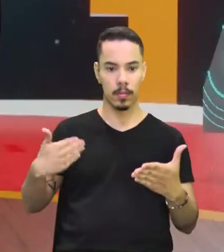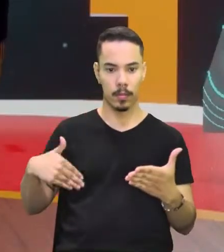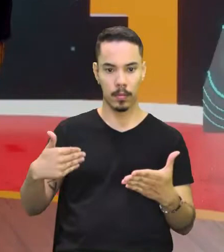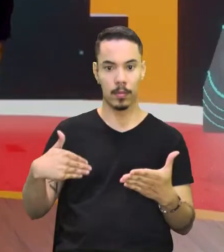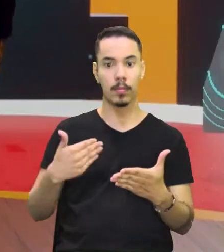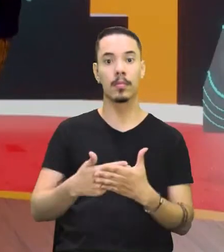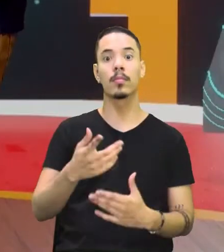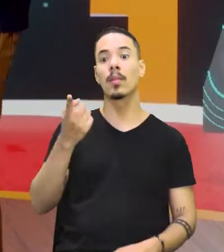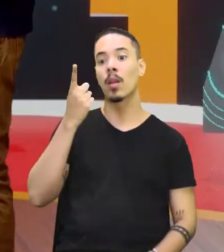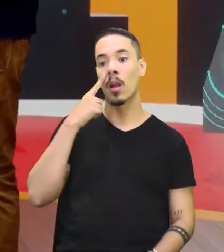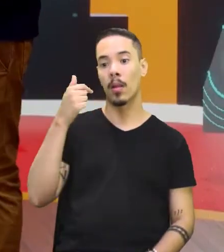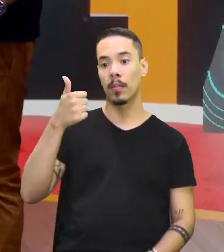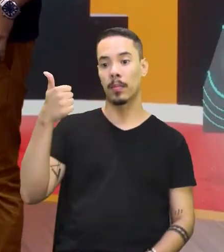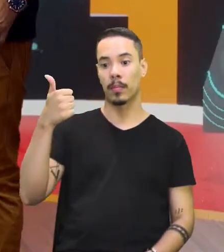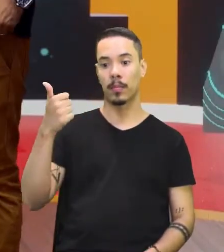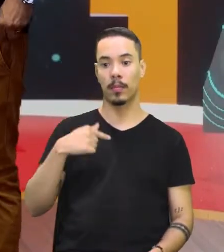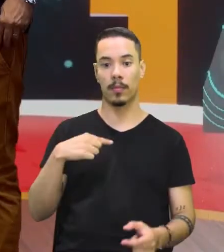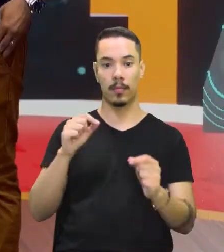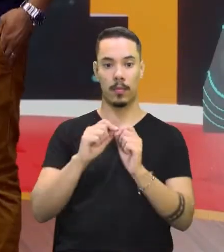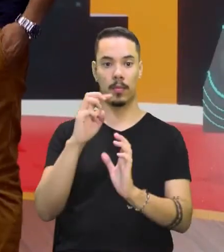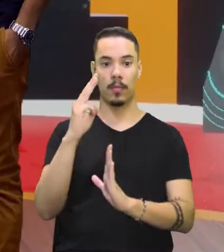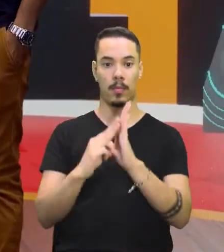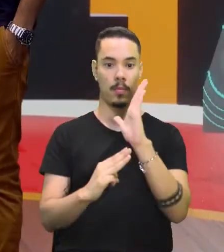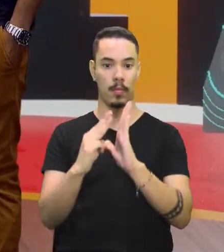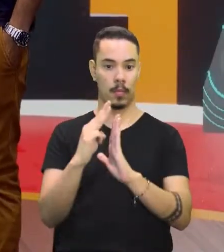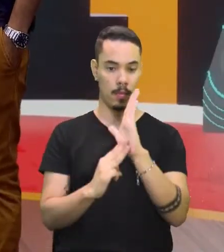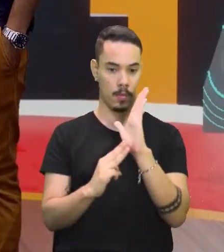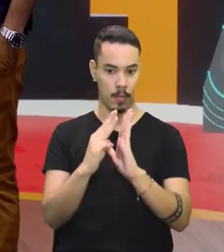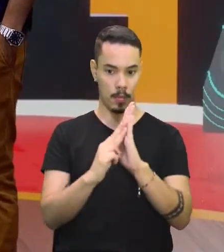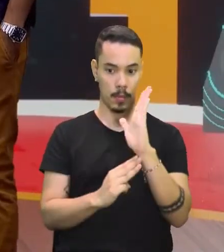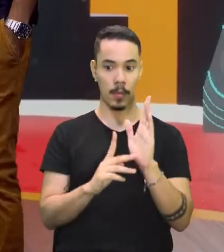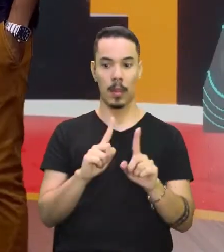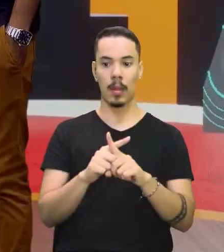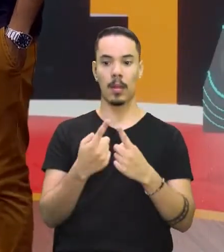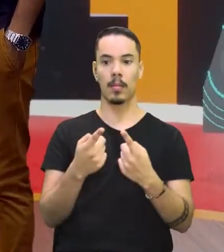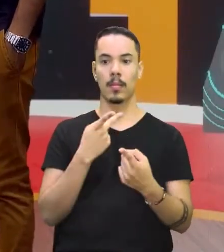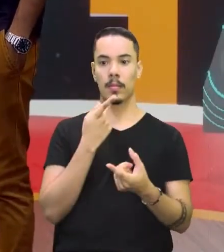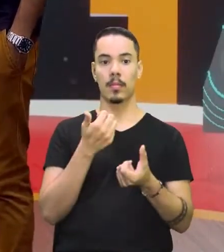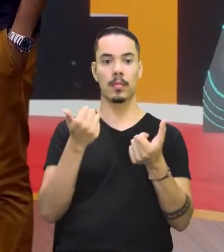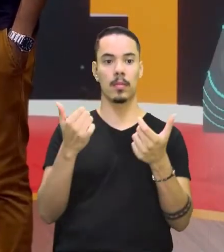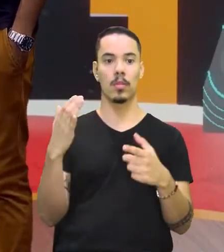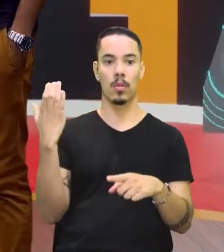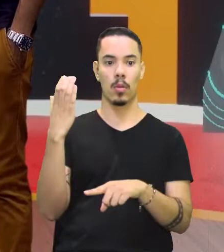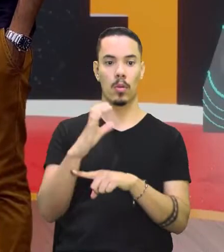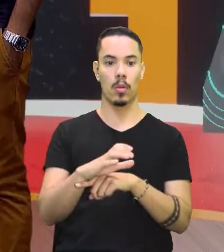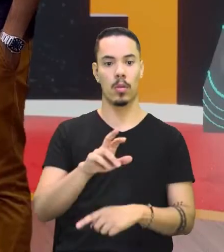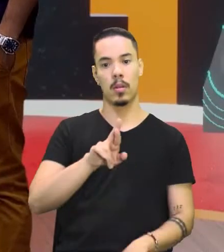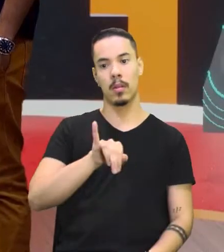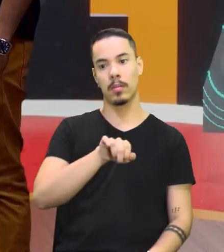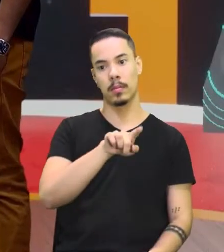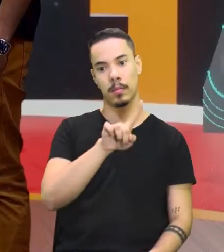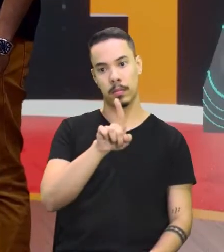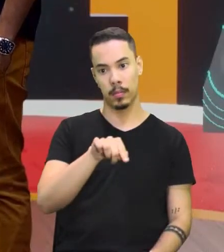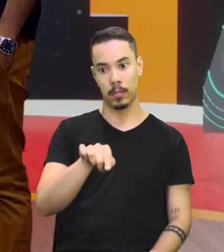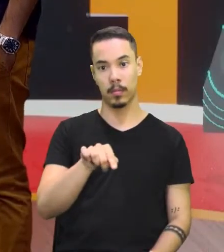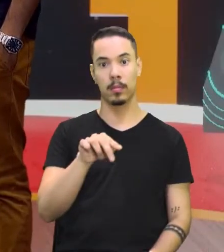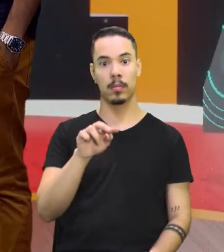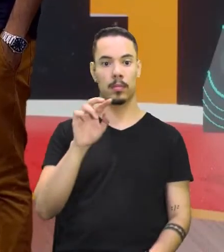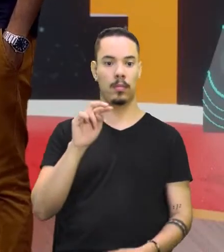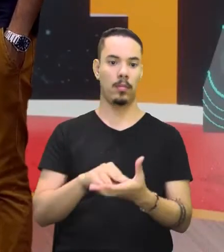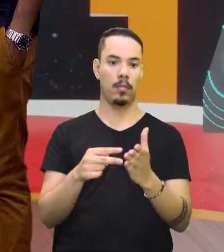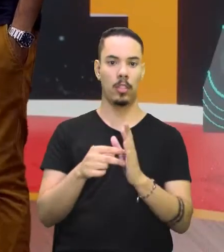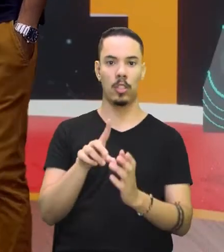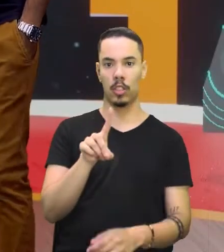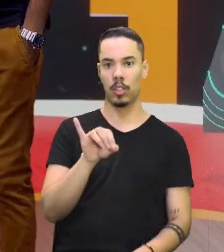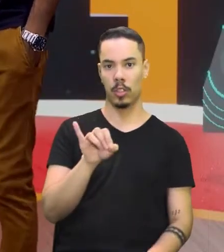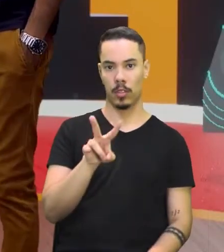Primeira coisa, a gente vai fazer um método tipo da chave, assim, ó. Isso. Só que a gente vai colocar aqui a nossa raiz do polinômio, que é o dividendo, tá?